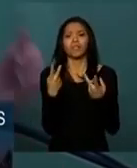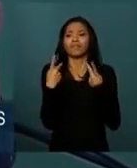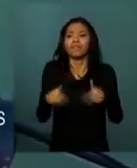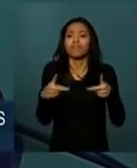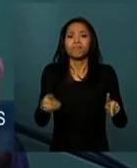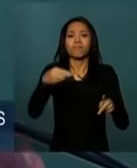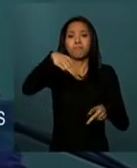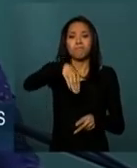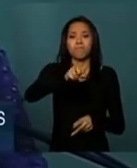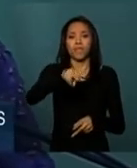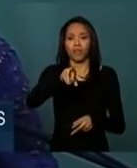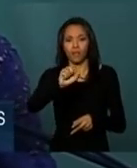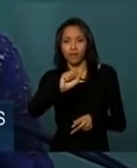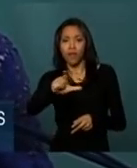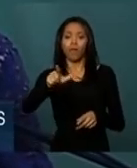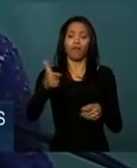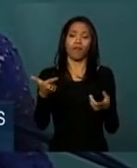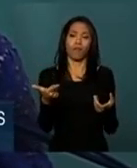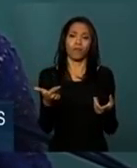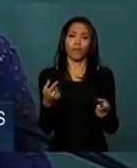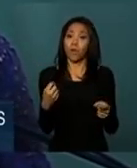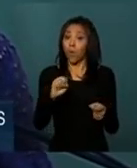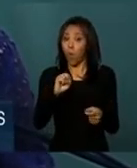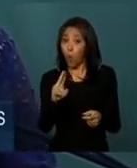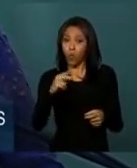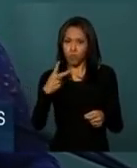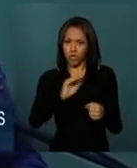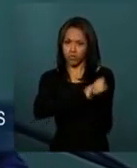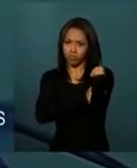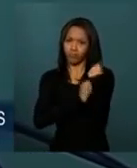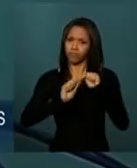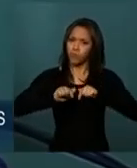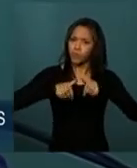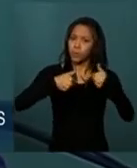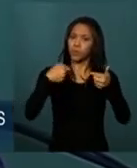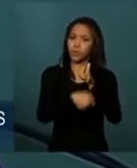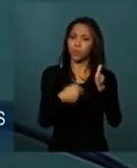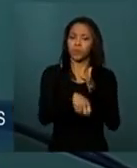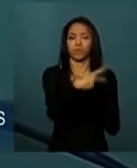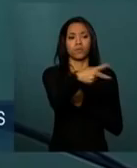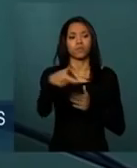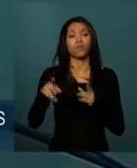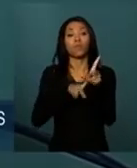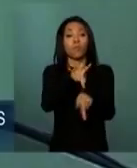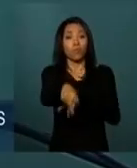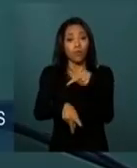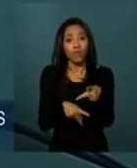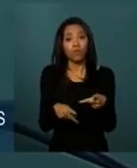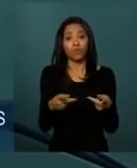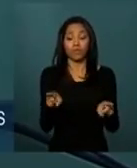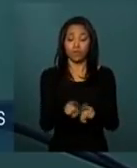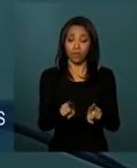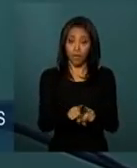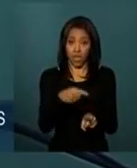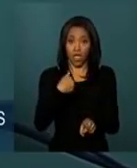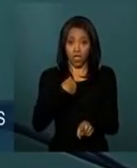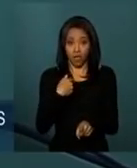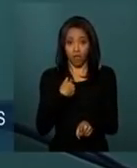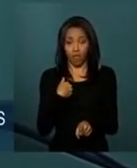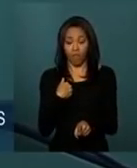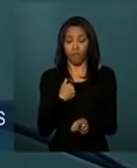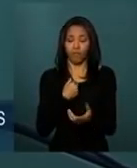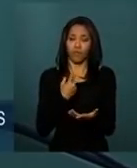minerais, seja pela determinação do seu povo, seja pelo fato que quando a gente, e eu